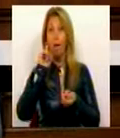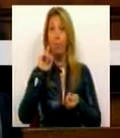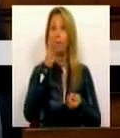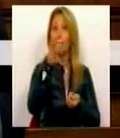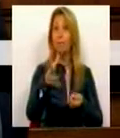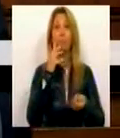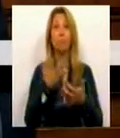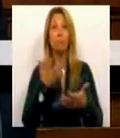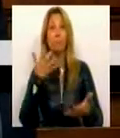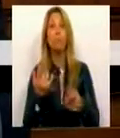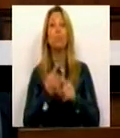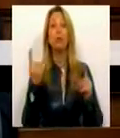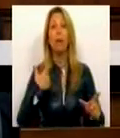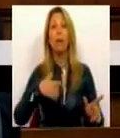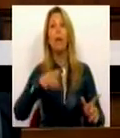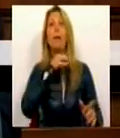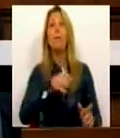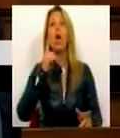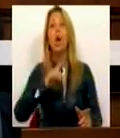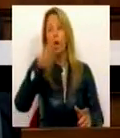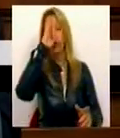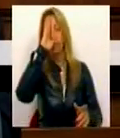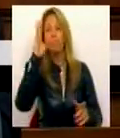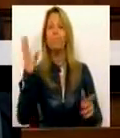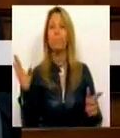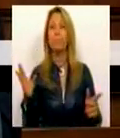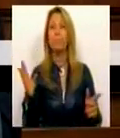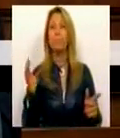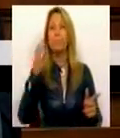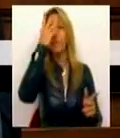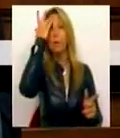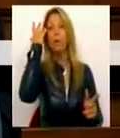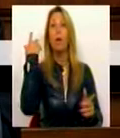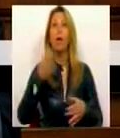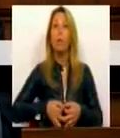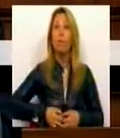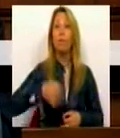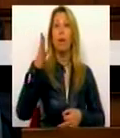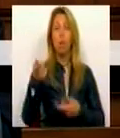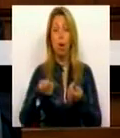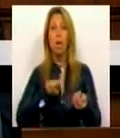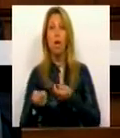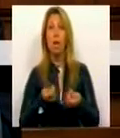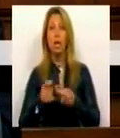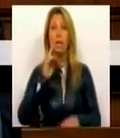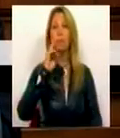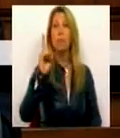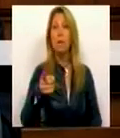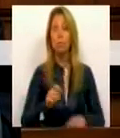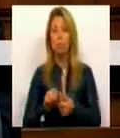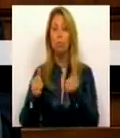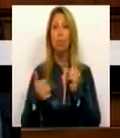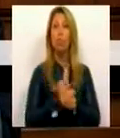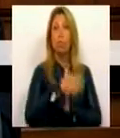porque permitirá antever que finalmente, diria eu, a organização vai ser obrigada a